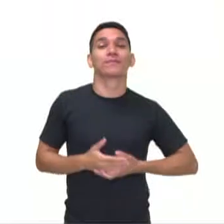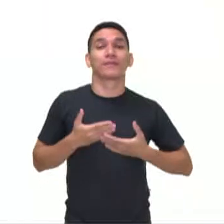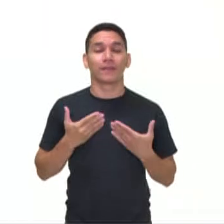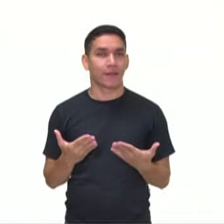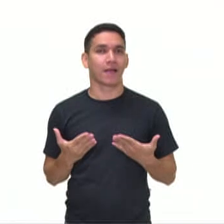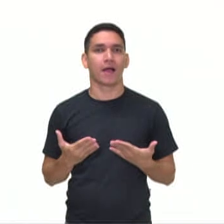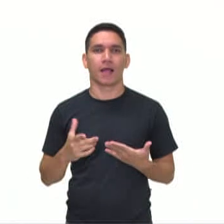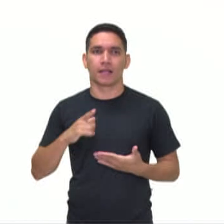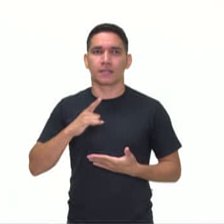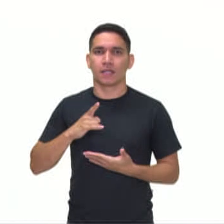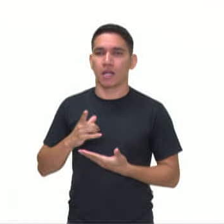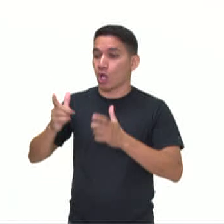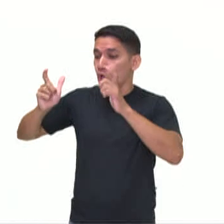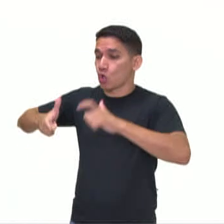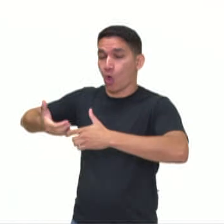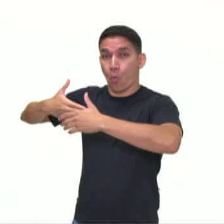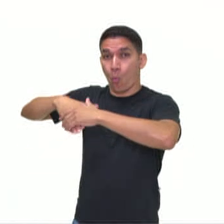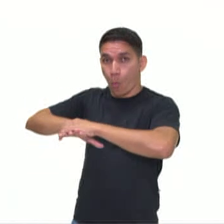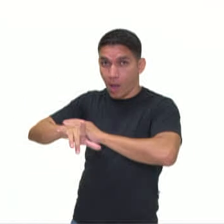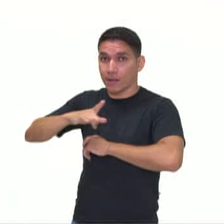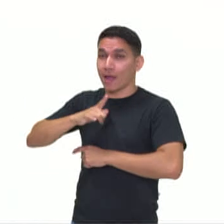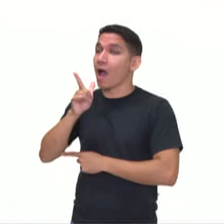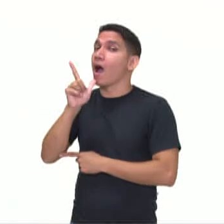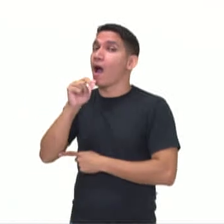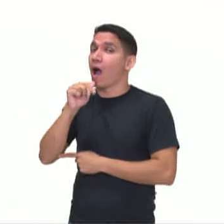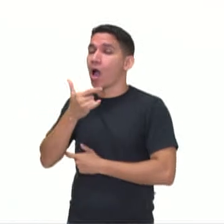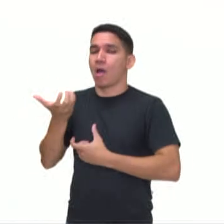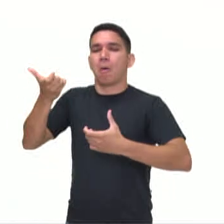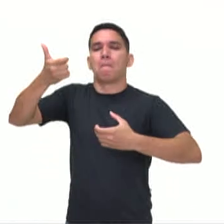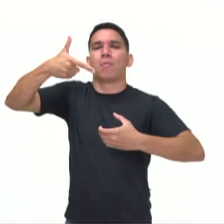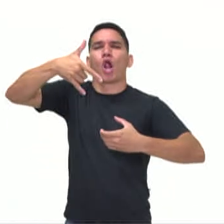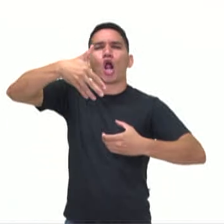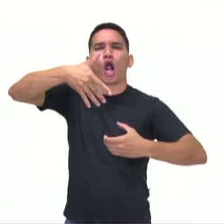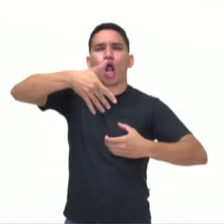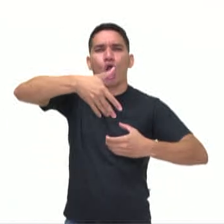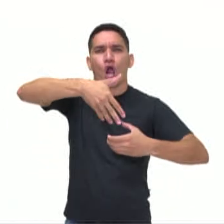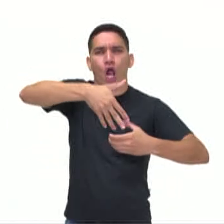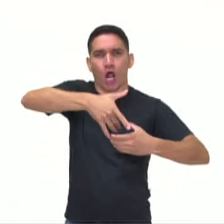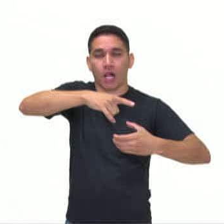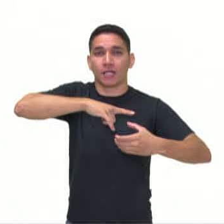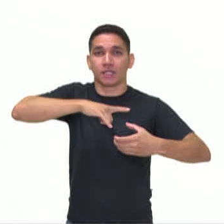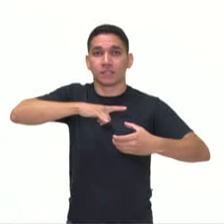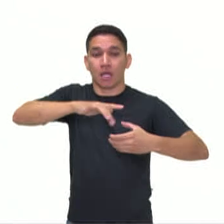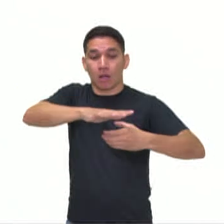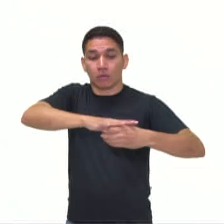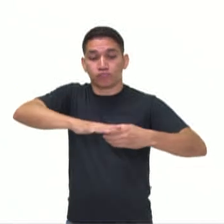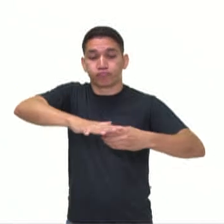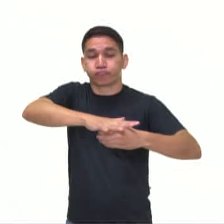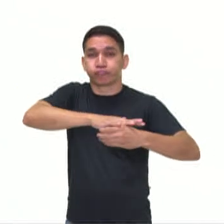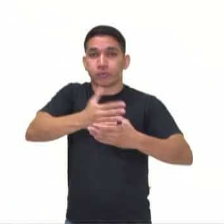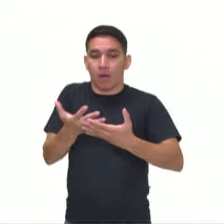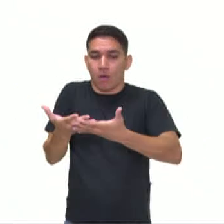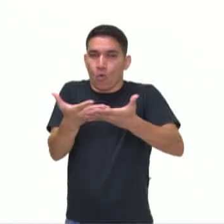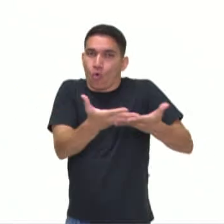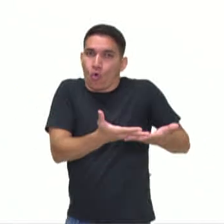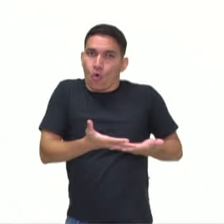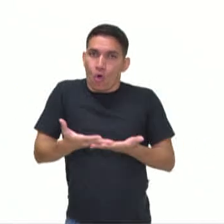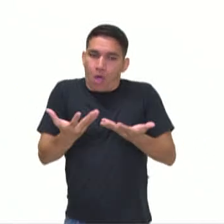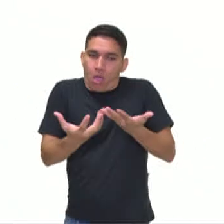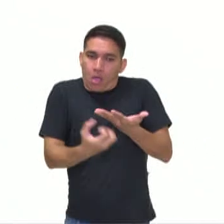um reservatório é abastecido com água, tá, por uma torneira, tá? E o ralo faz a drenagem da água desse